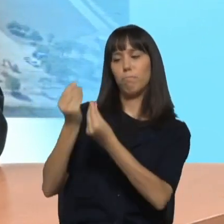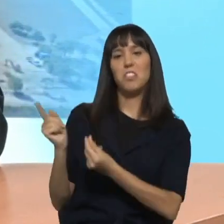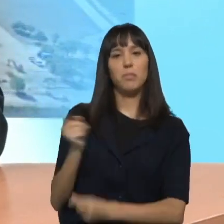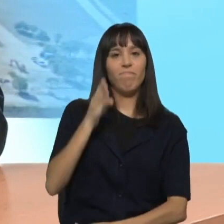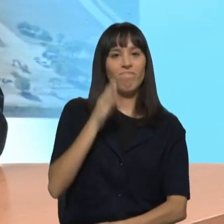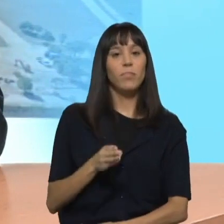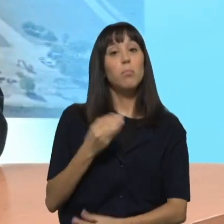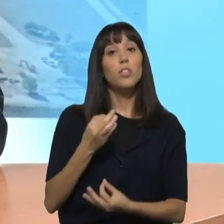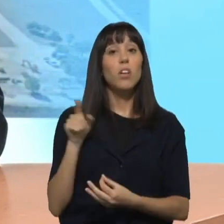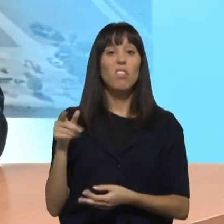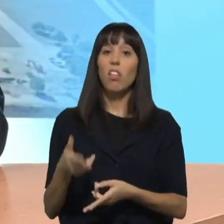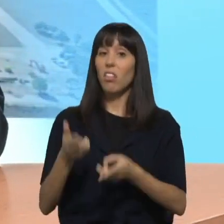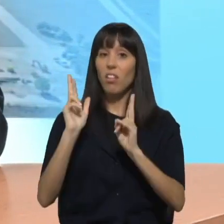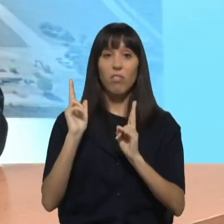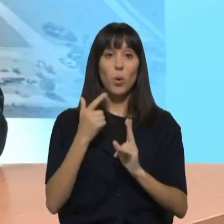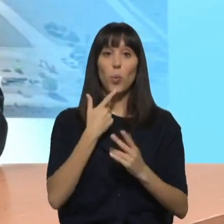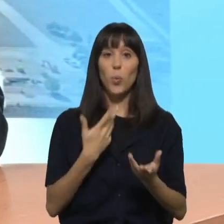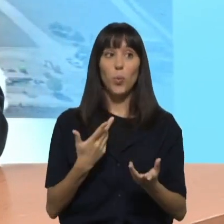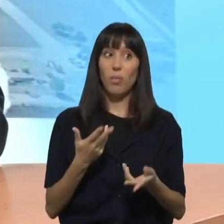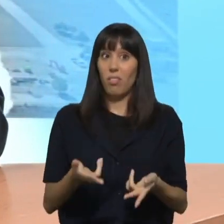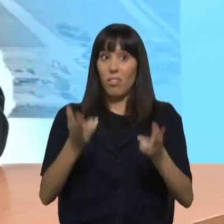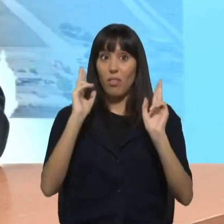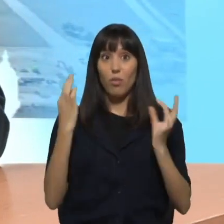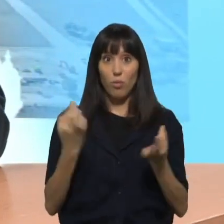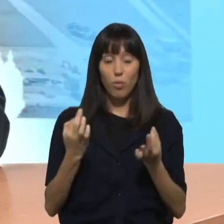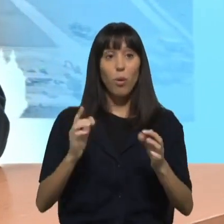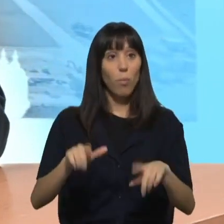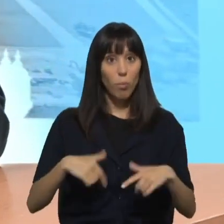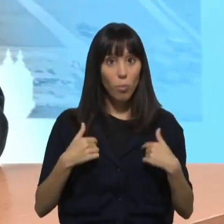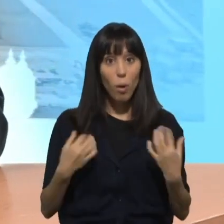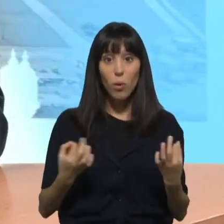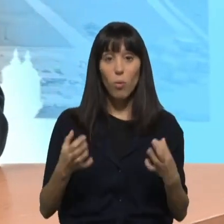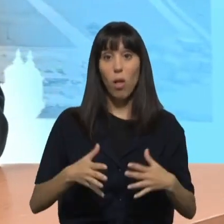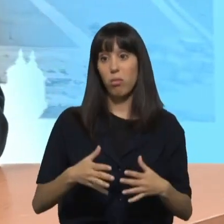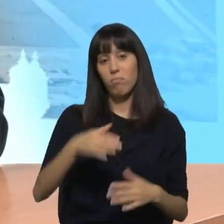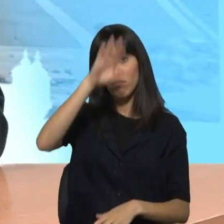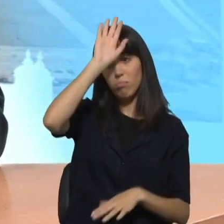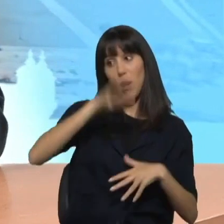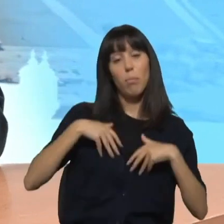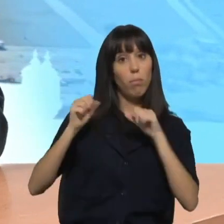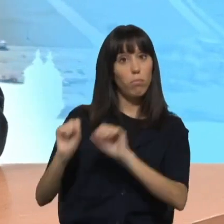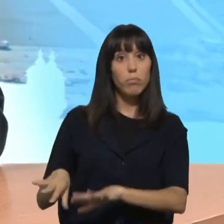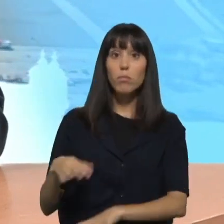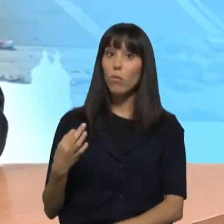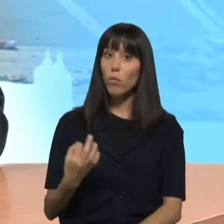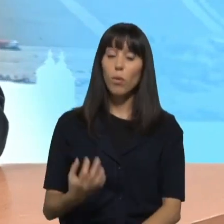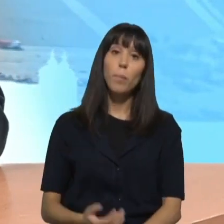ele era um homem muito livre e, portanto, de tal maneira livre que foi capaz até de renunciar